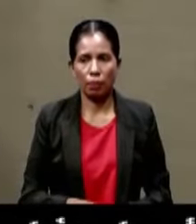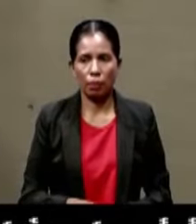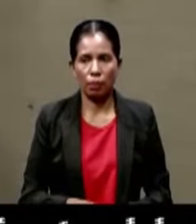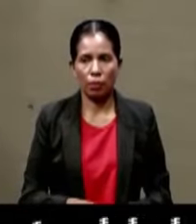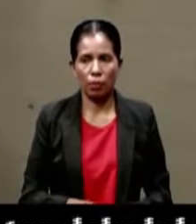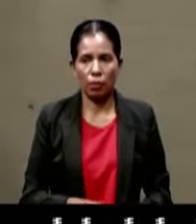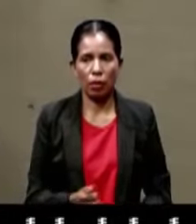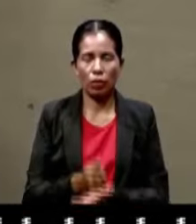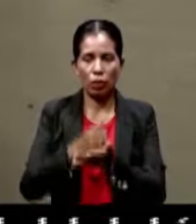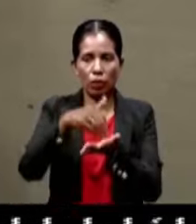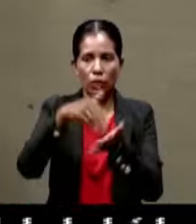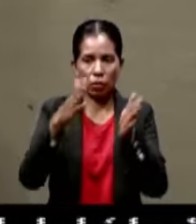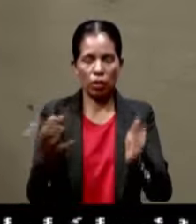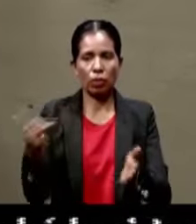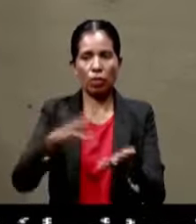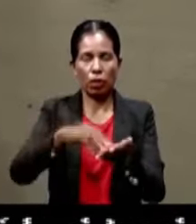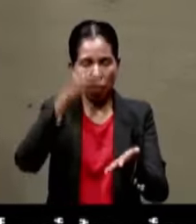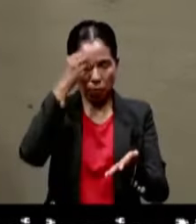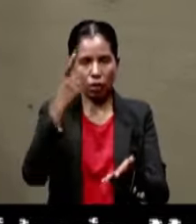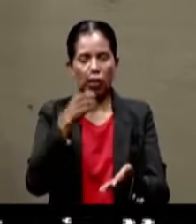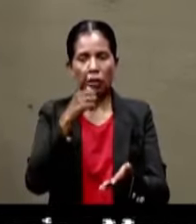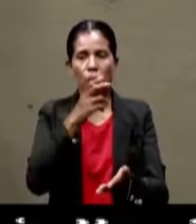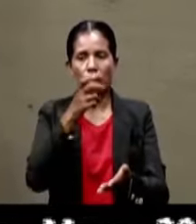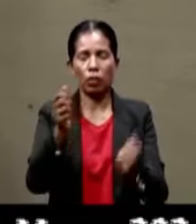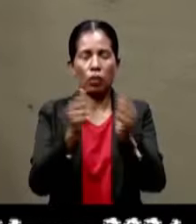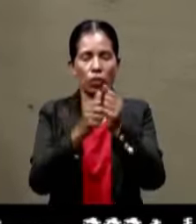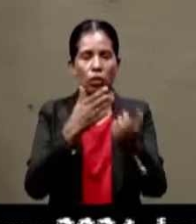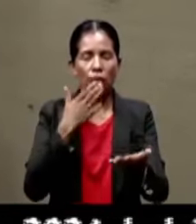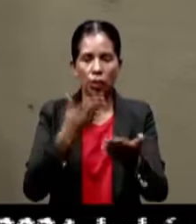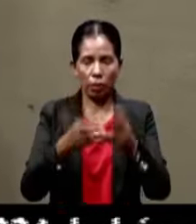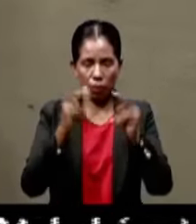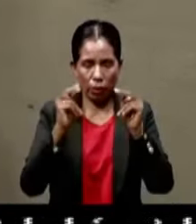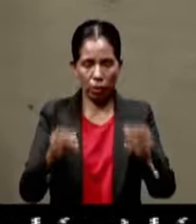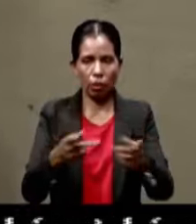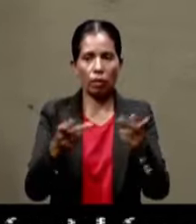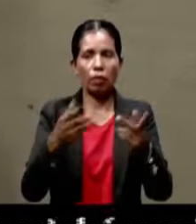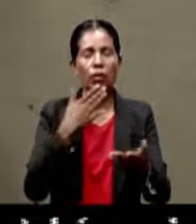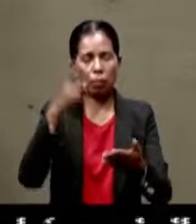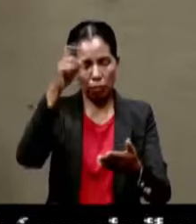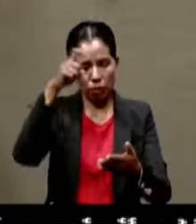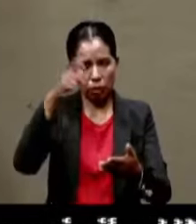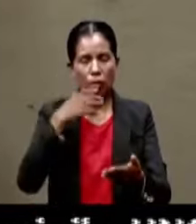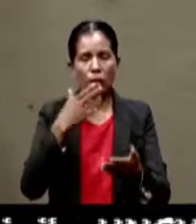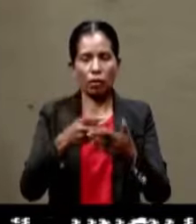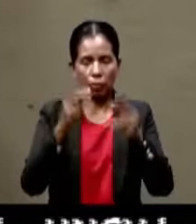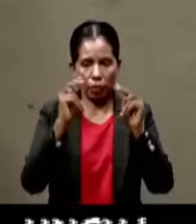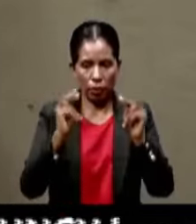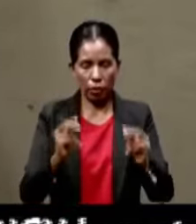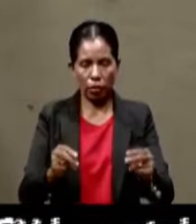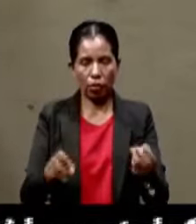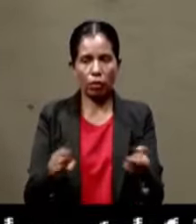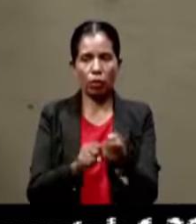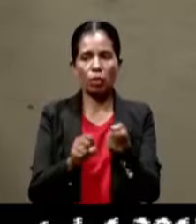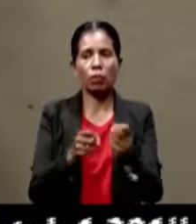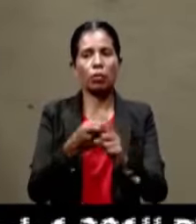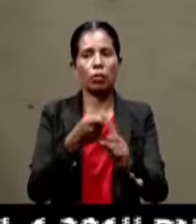Atu tulung estudante sira aprende lingua portuguesa hodiak precisa i ambiente intelektual, diak no precisa mos suporta